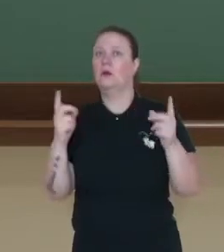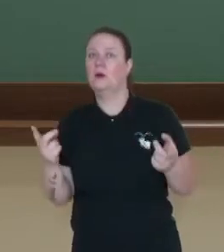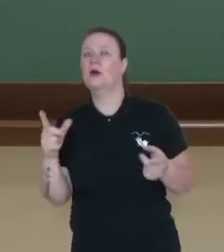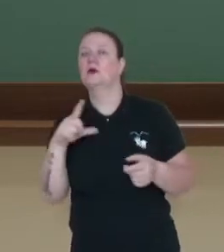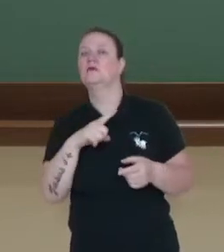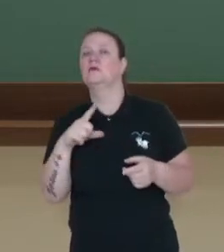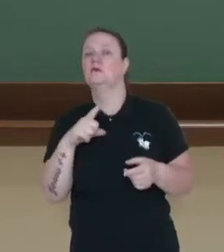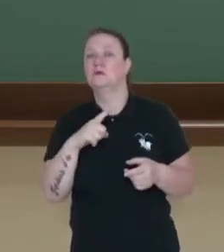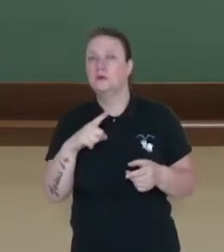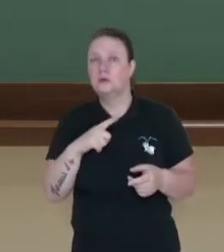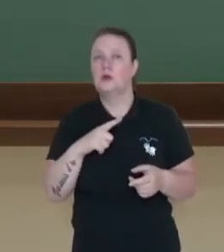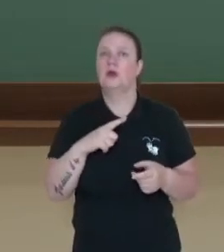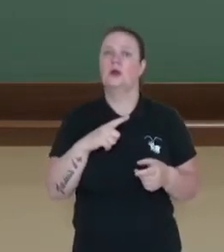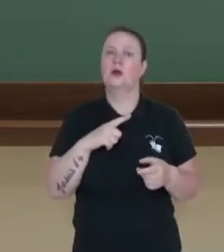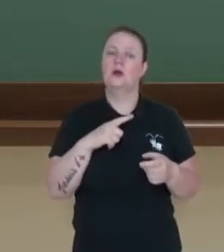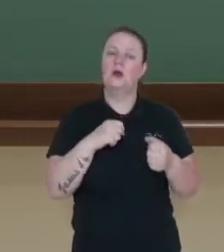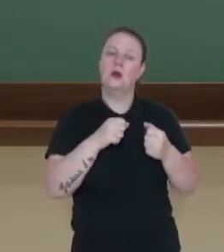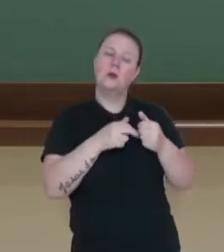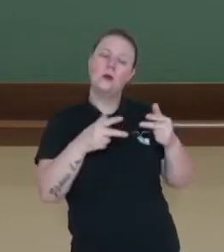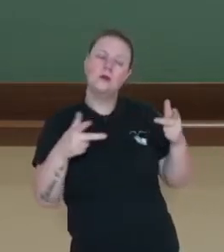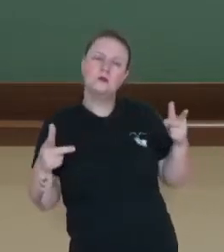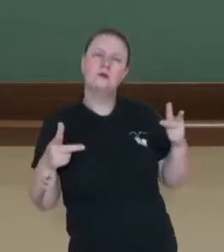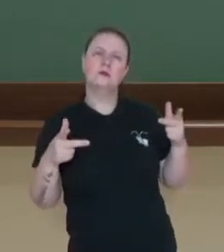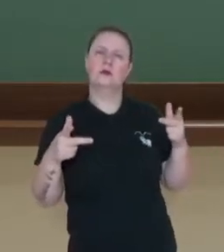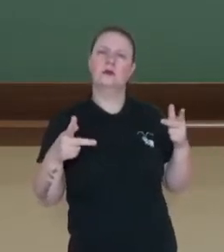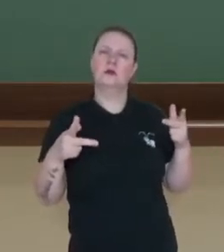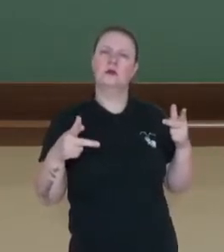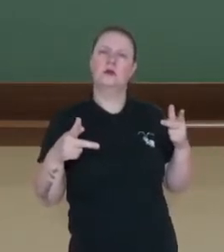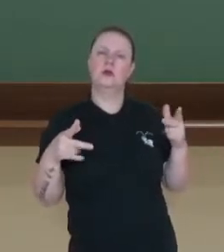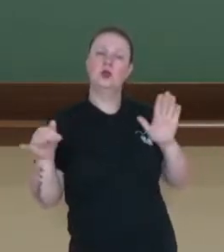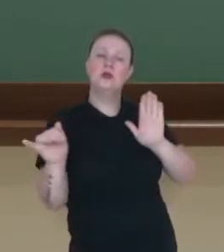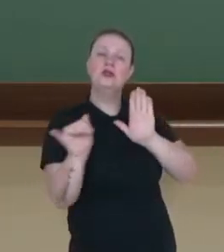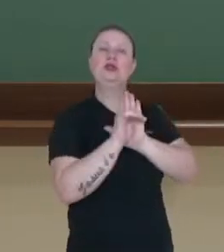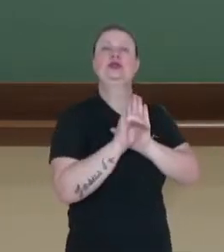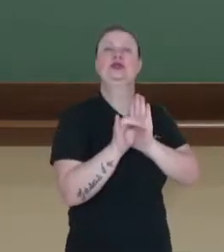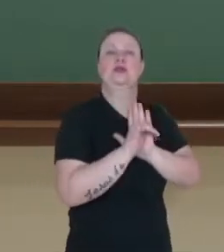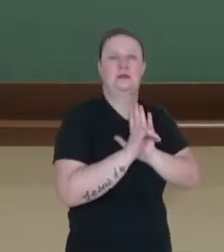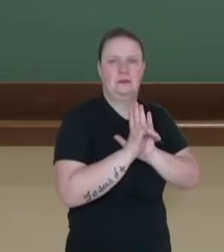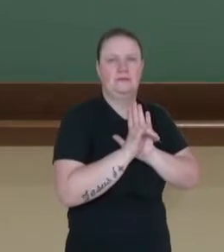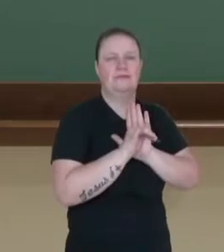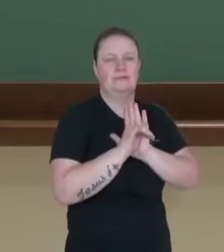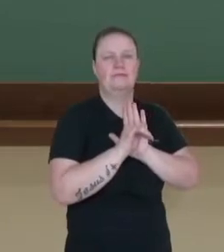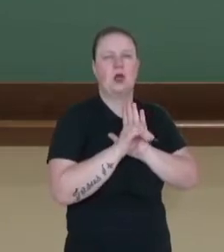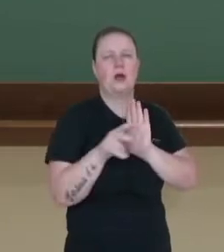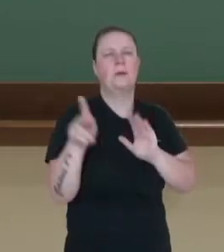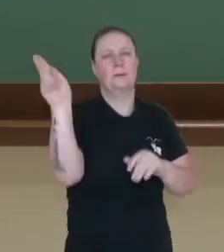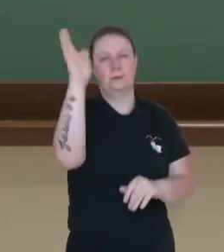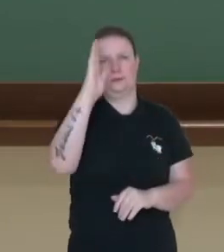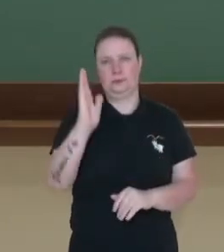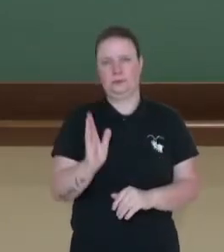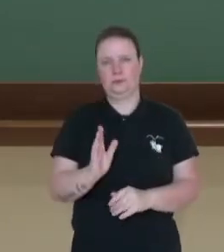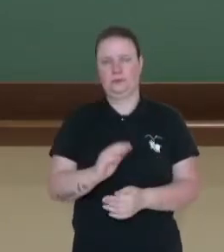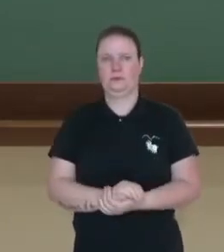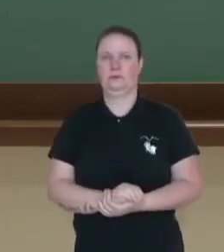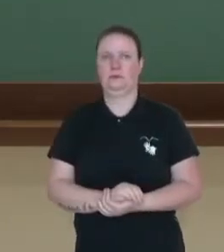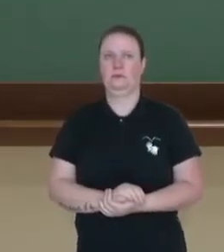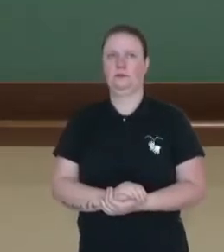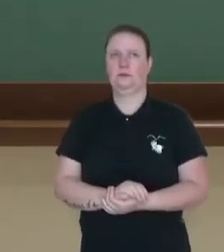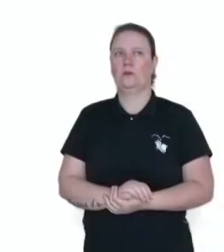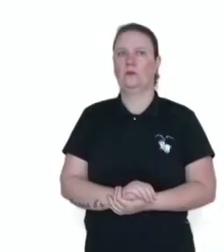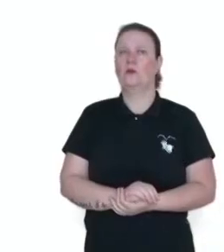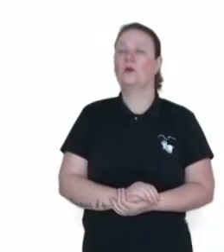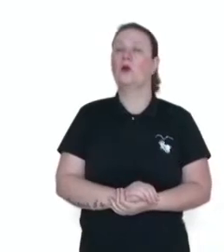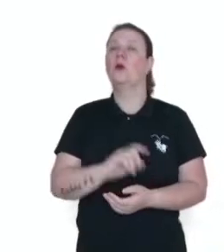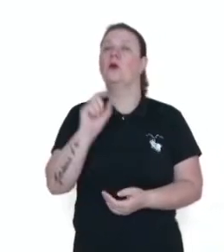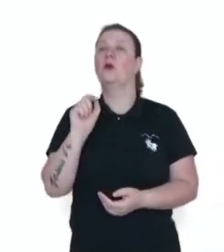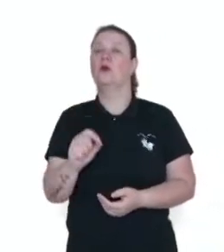elementos culturais identificam o povo brasileiro. Então aqui, ó, segundo algumas teorias sociais, o Brasil ele é fruto, né,